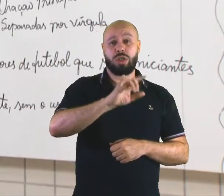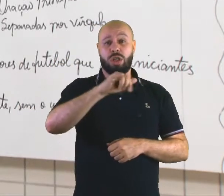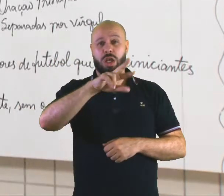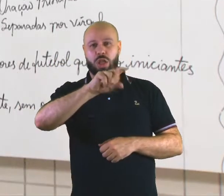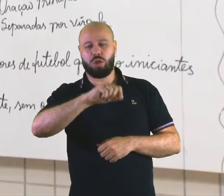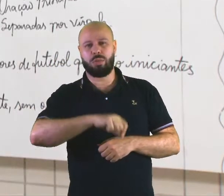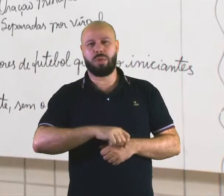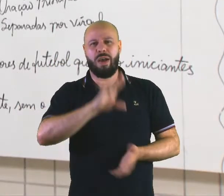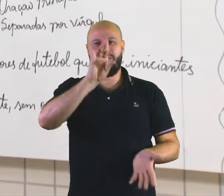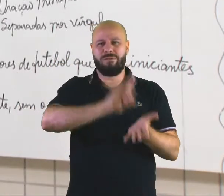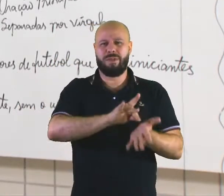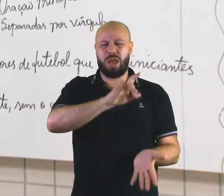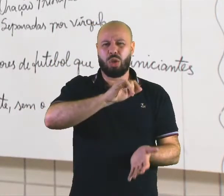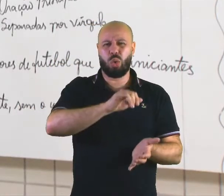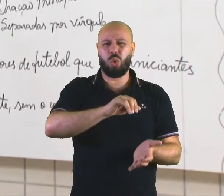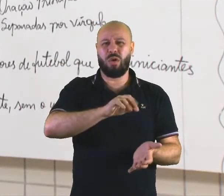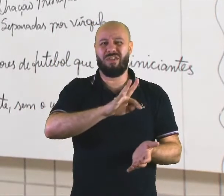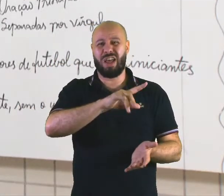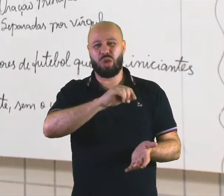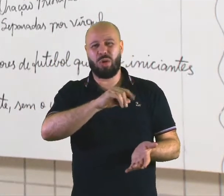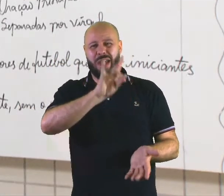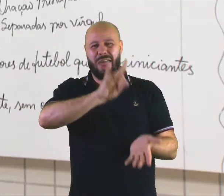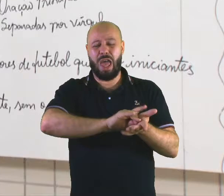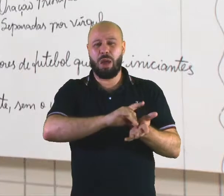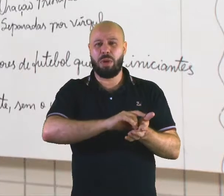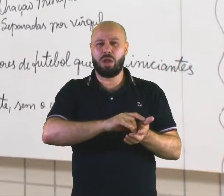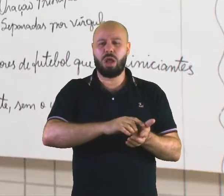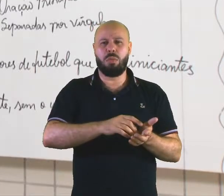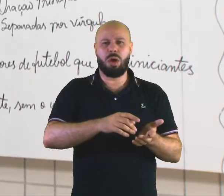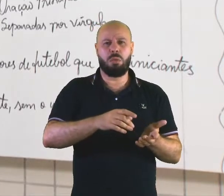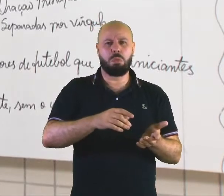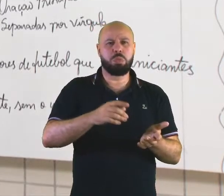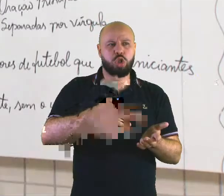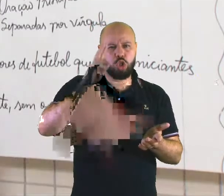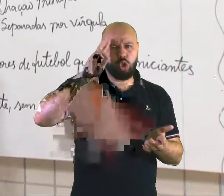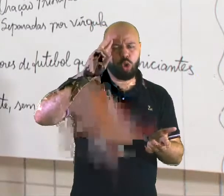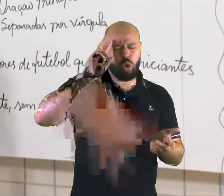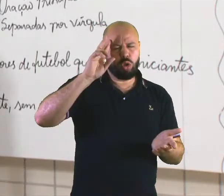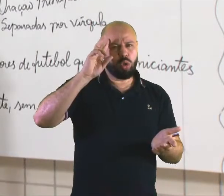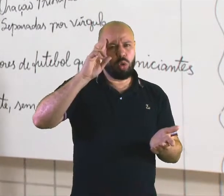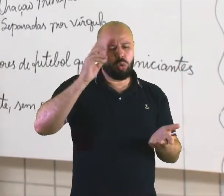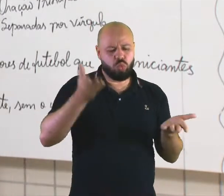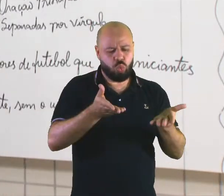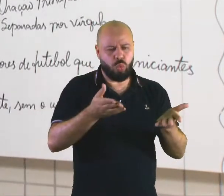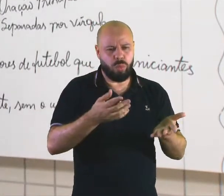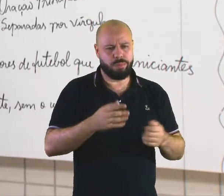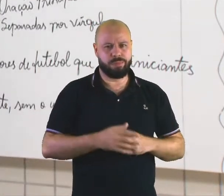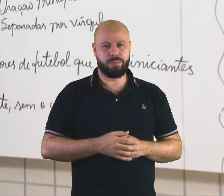fatos reais, atuais e do cotidiano, tá? Próximo.